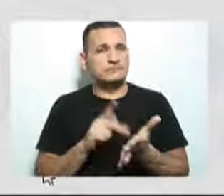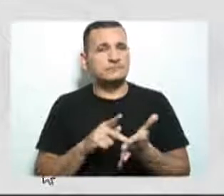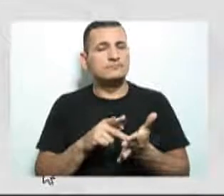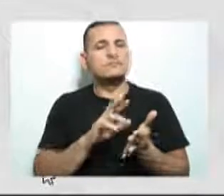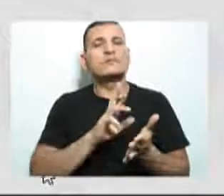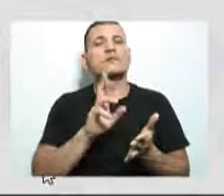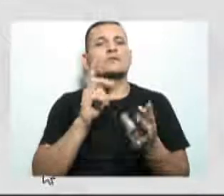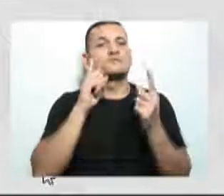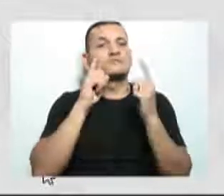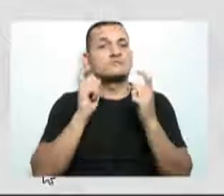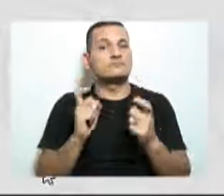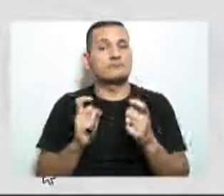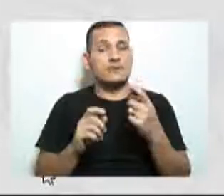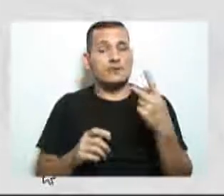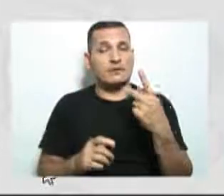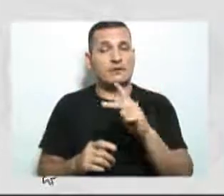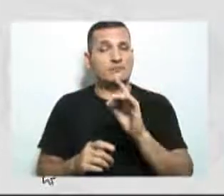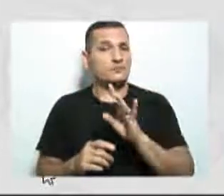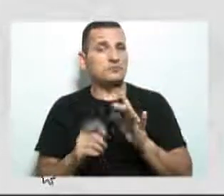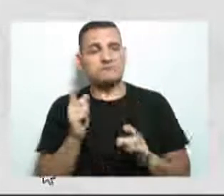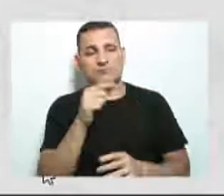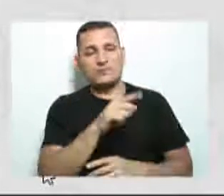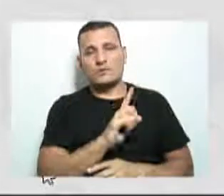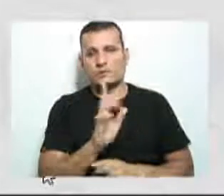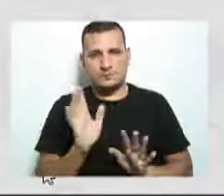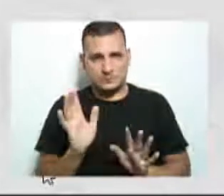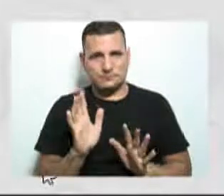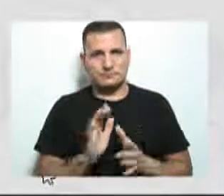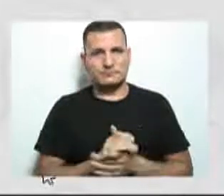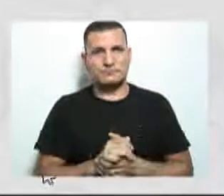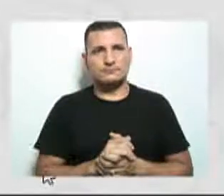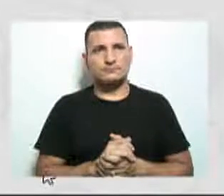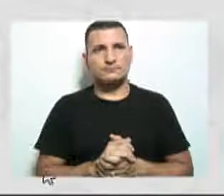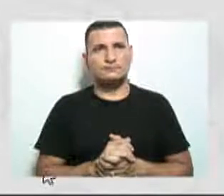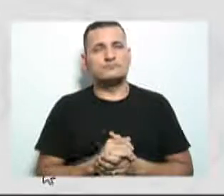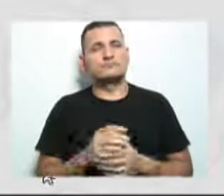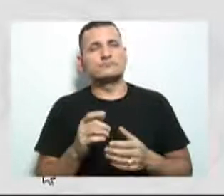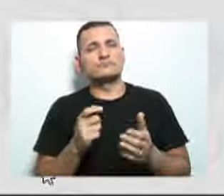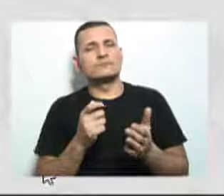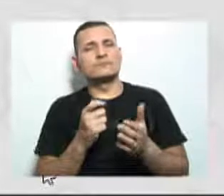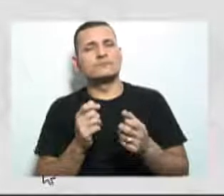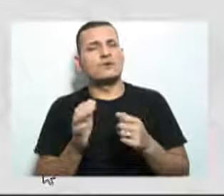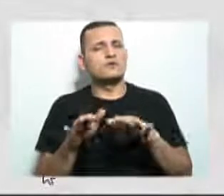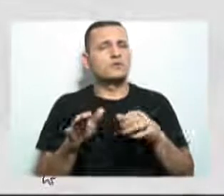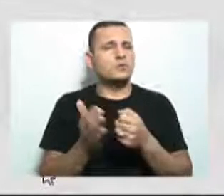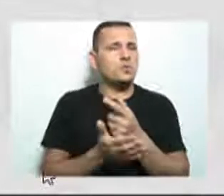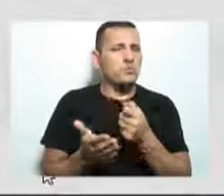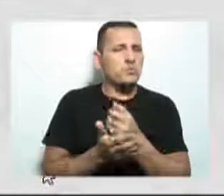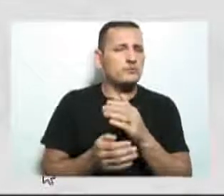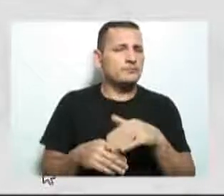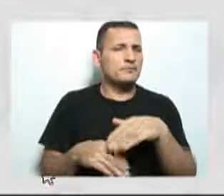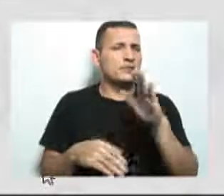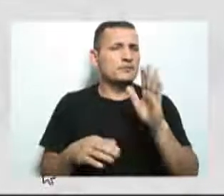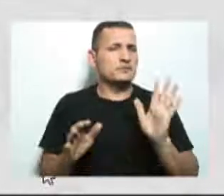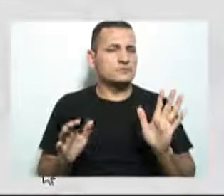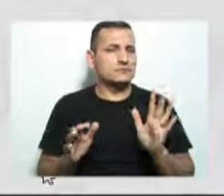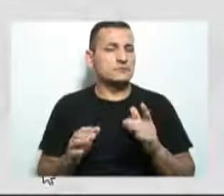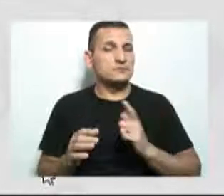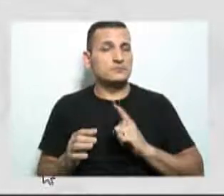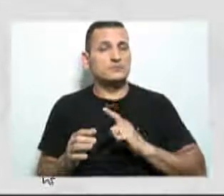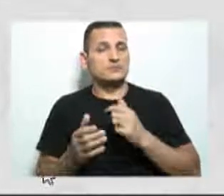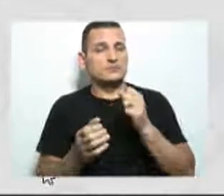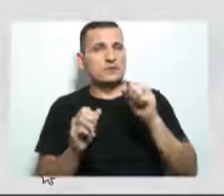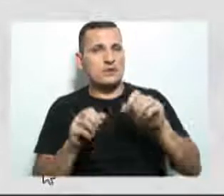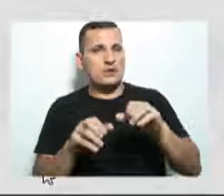quem? A ele mesmo, não a você. Acaba realmente comprando mais do que deveria. Não é? Nós temos uma aula que fala